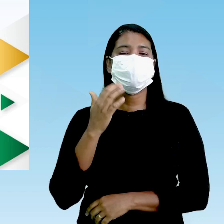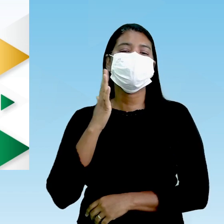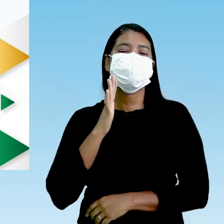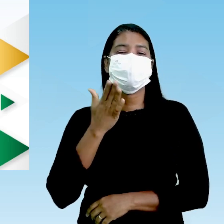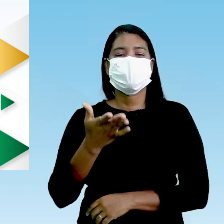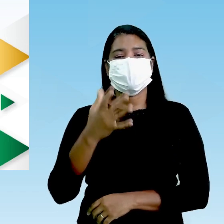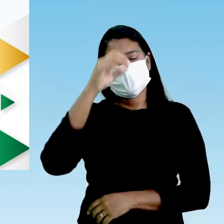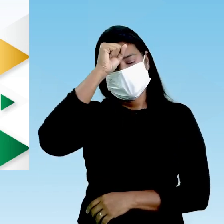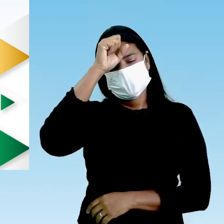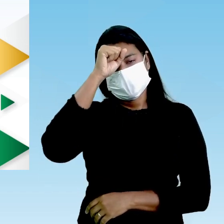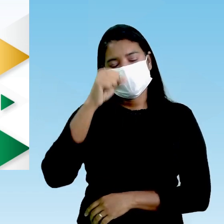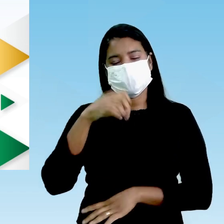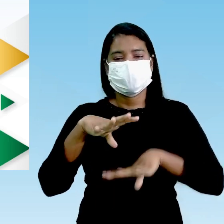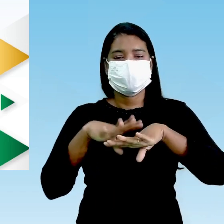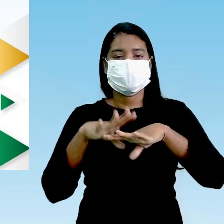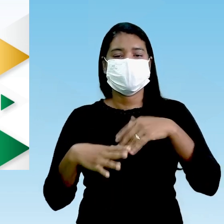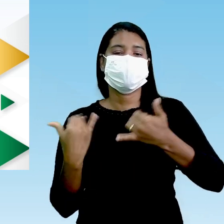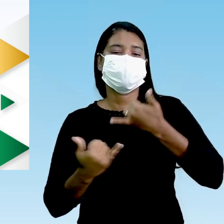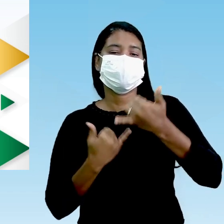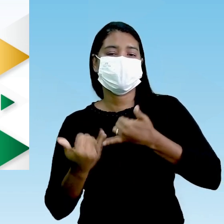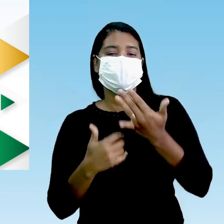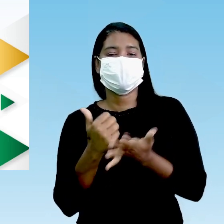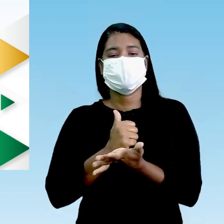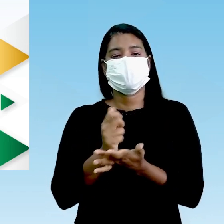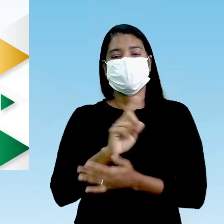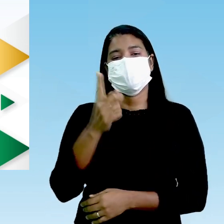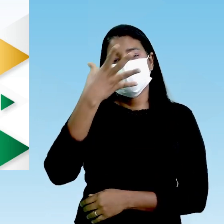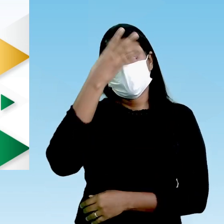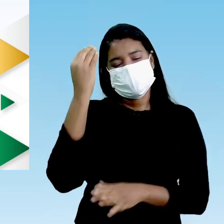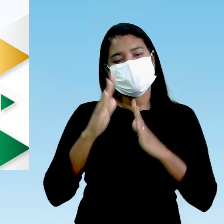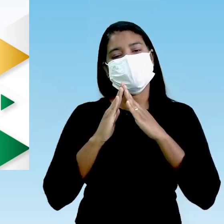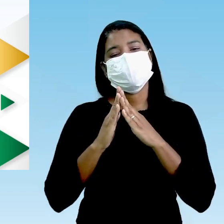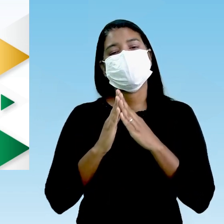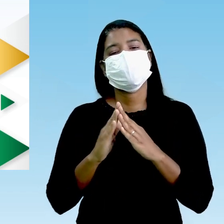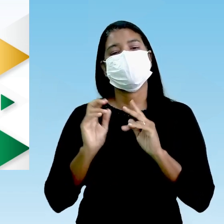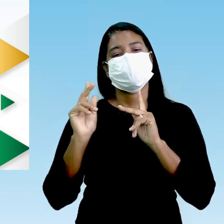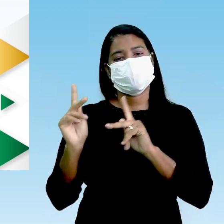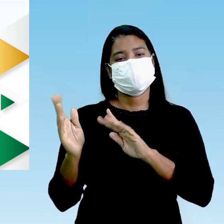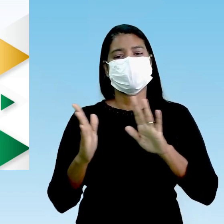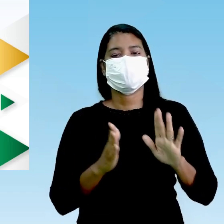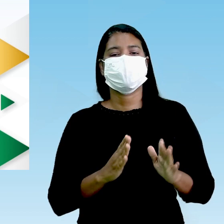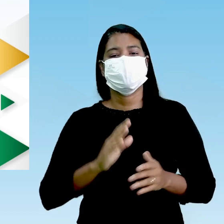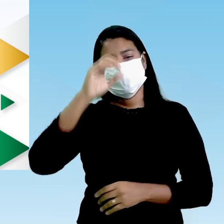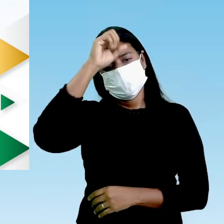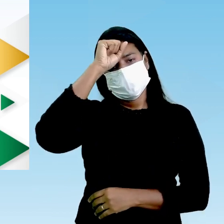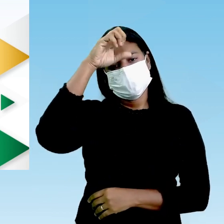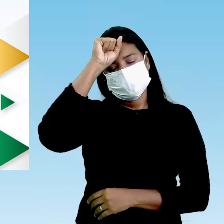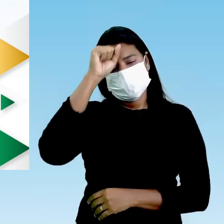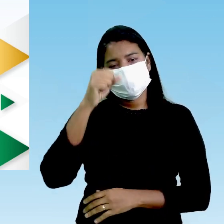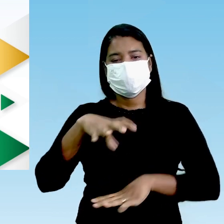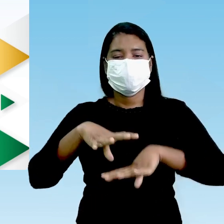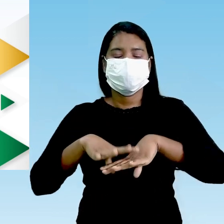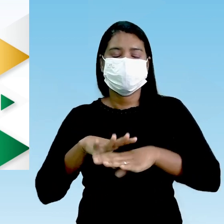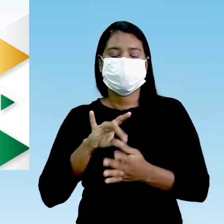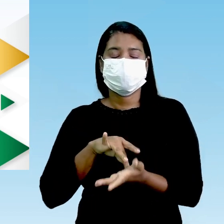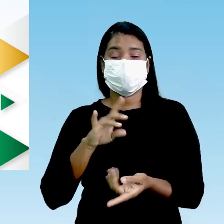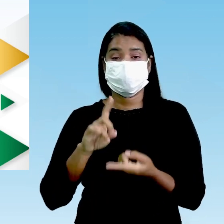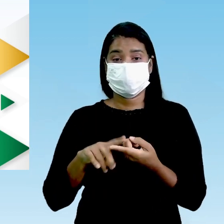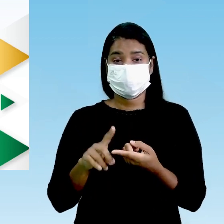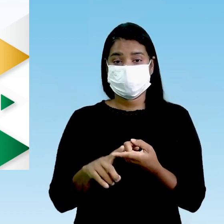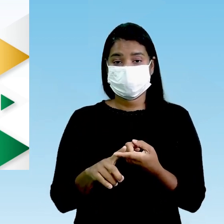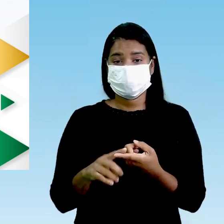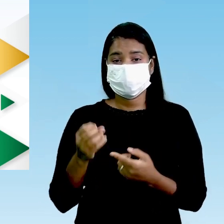para você aprender matemática jogando, não esquece disso, por favor, tá? Quer aprender matemática de uma forma